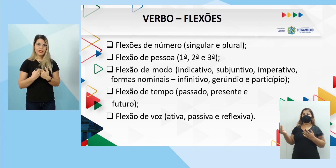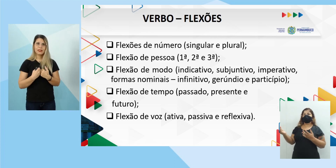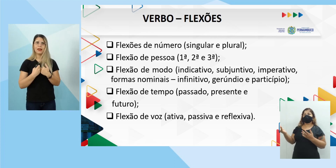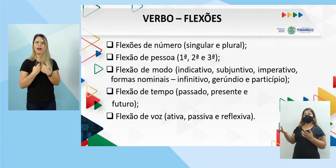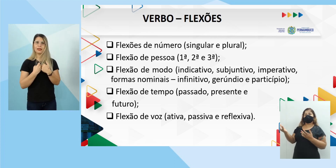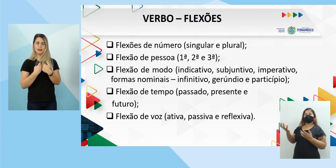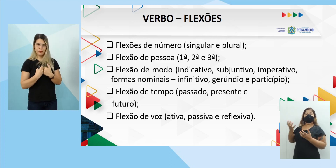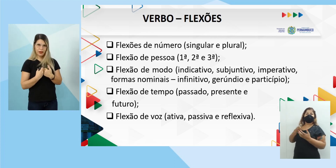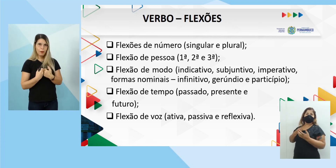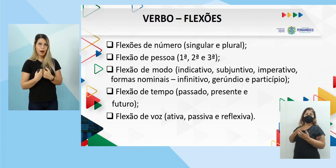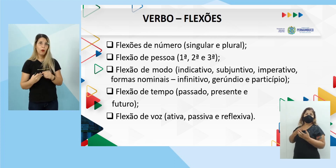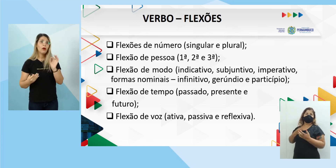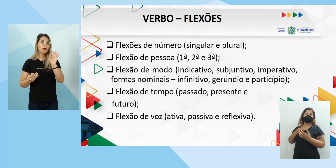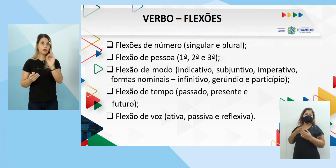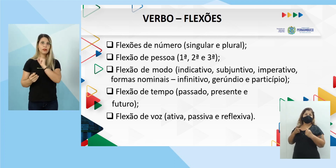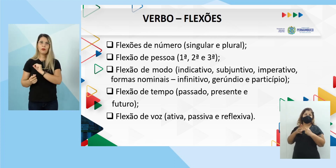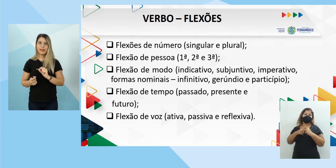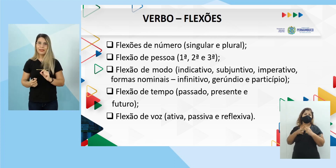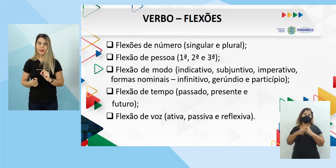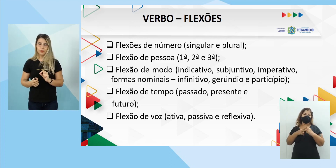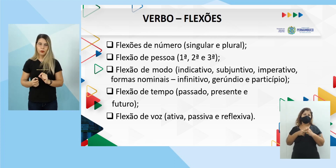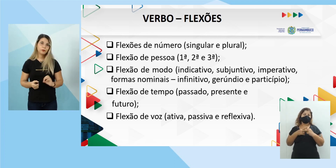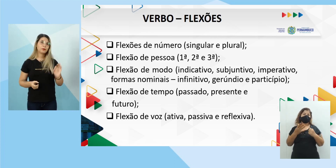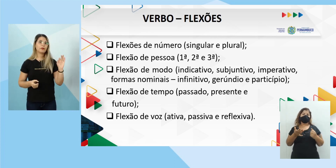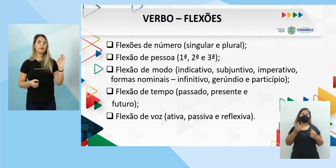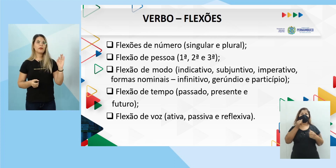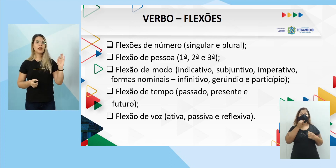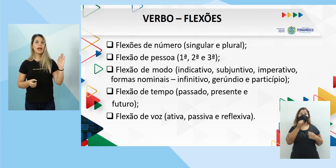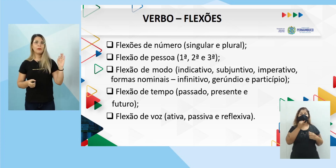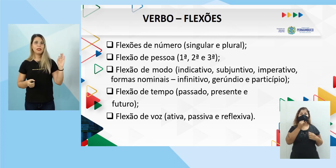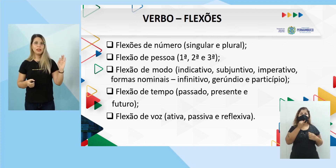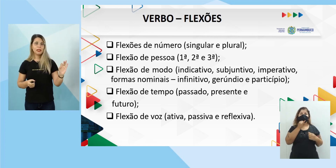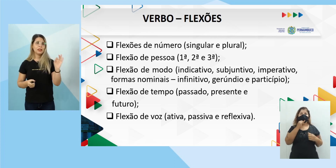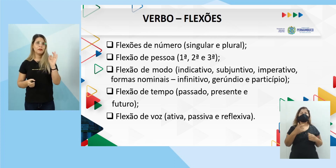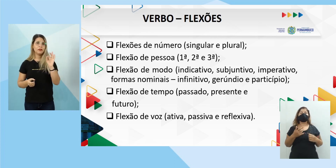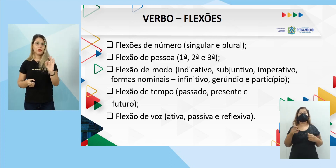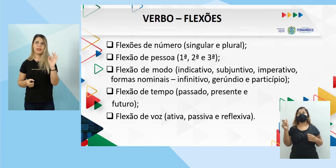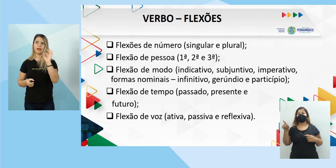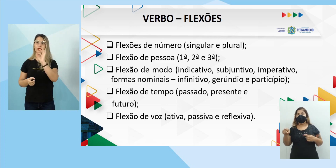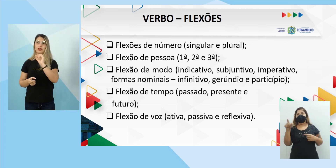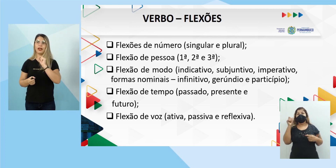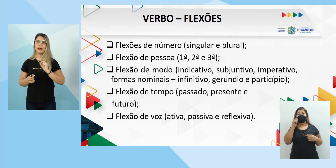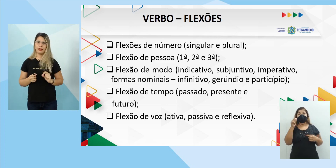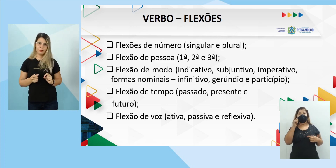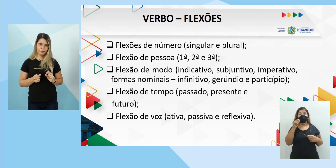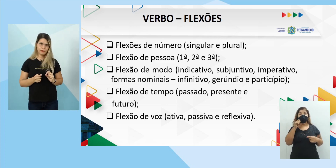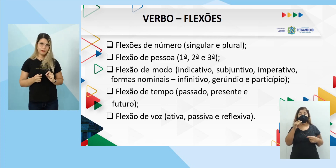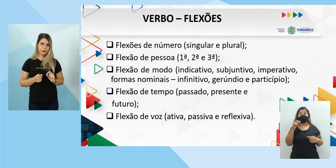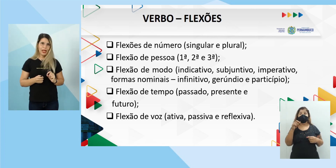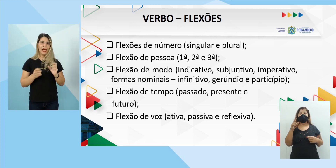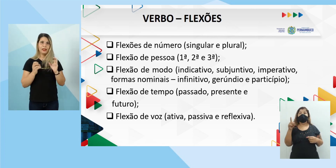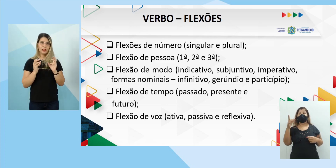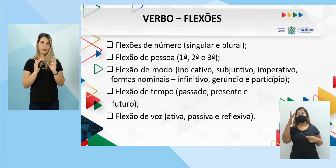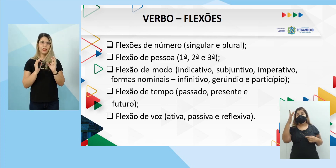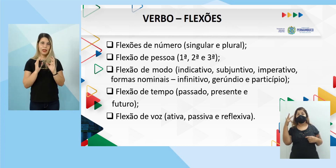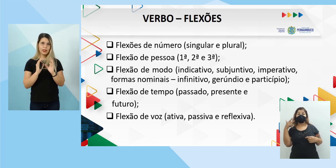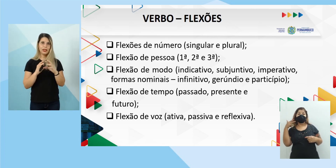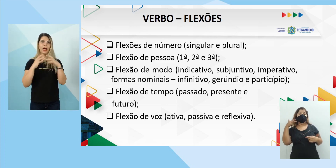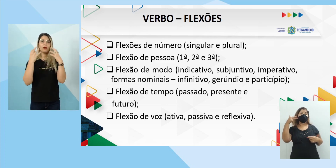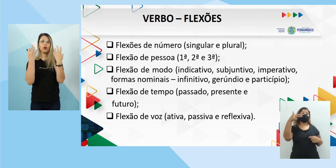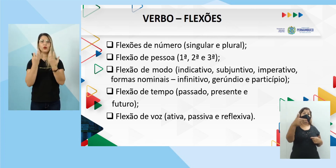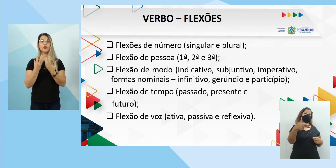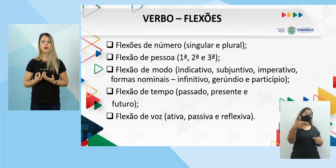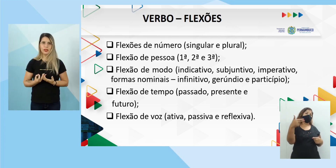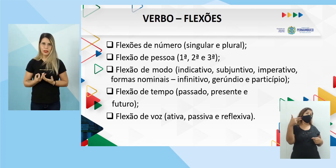recebe essa ação verbal. Vou dar um exemplo. A menina foi sequestrada. A gente tem aí